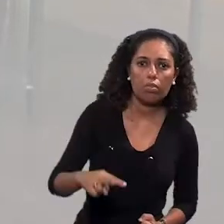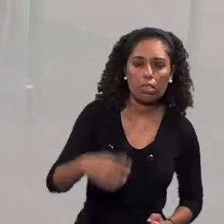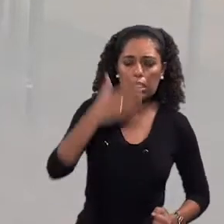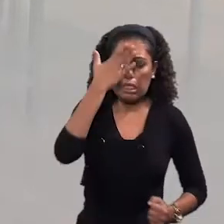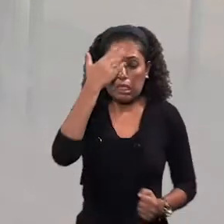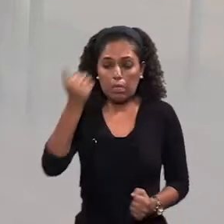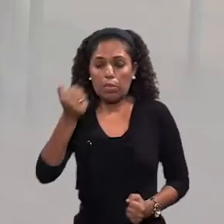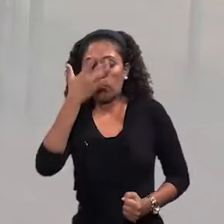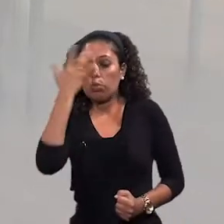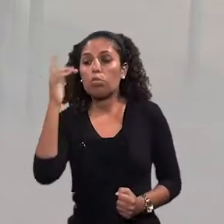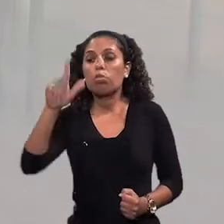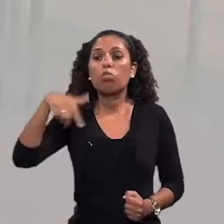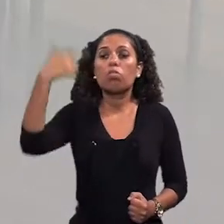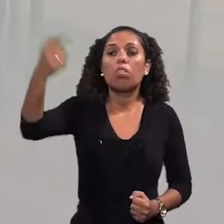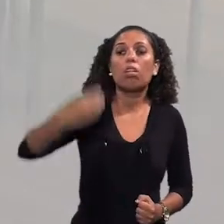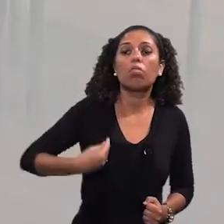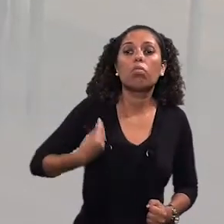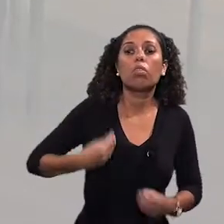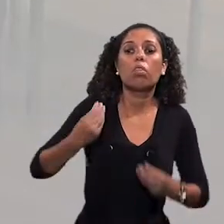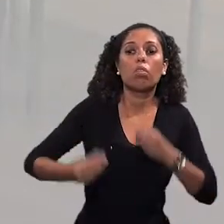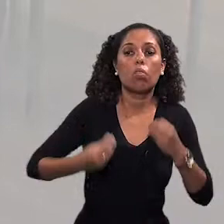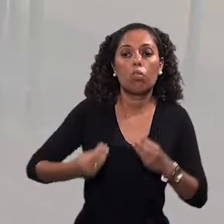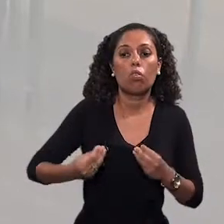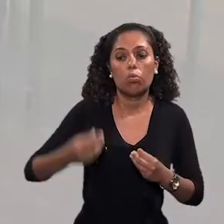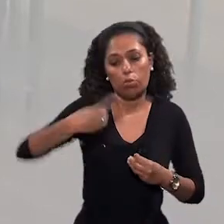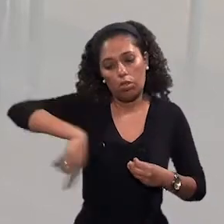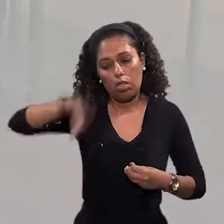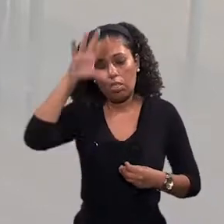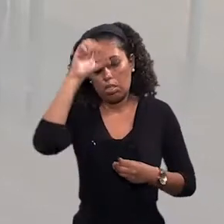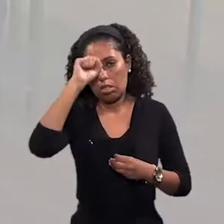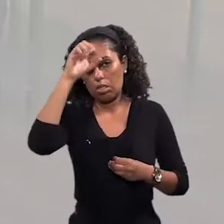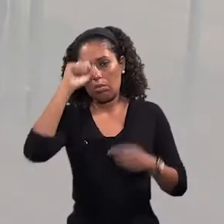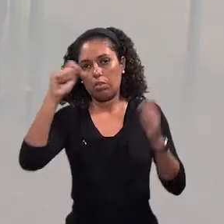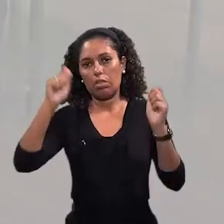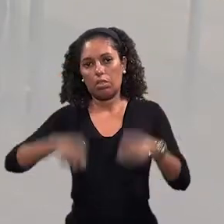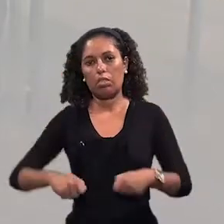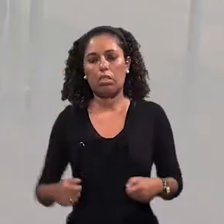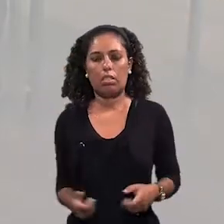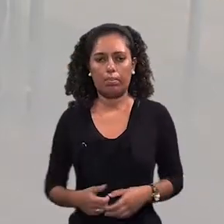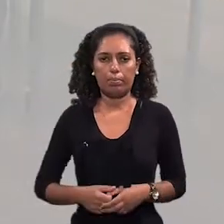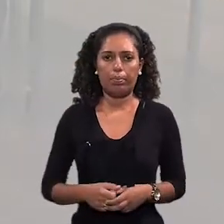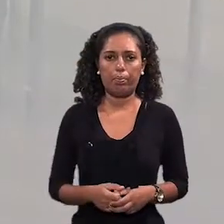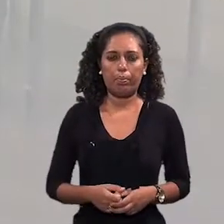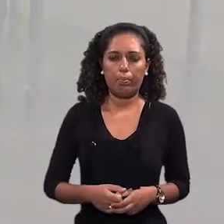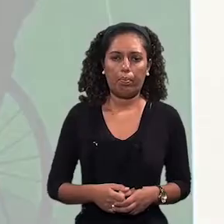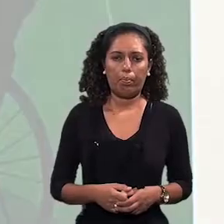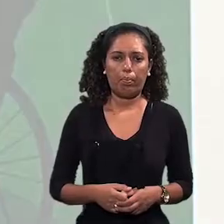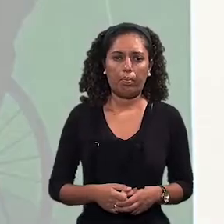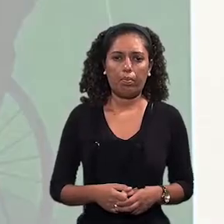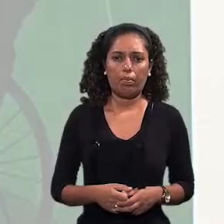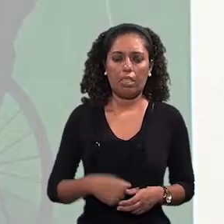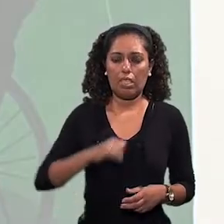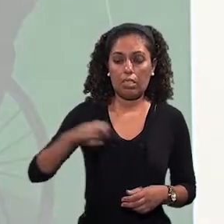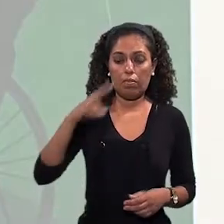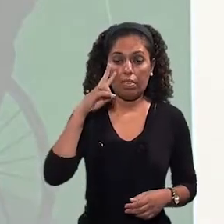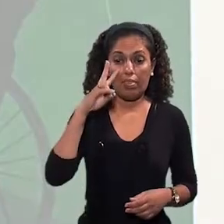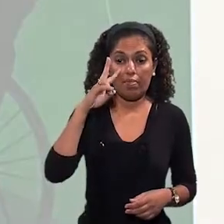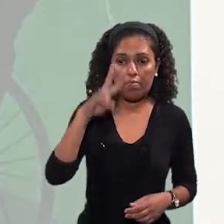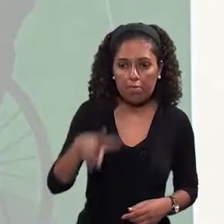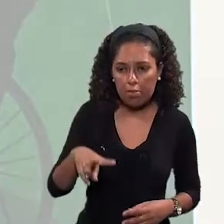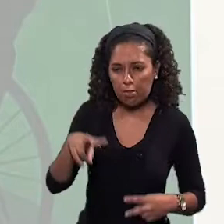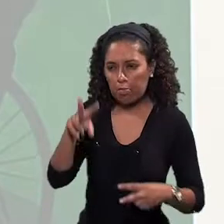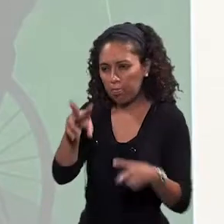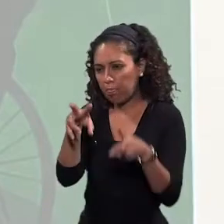Para a gente saber as dificuldades do dia a dia, tem que se viver o dia a dia. Claro que você pode aprender com a experiência de outras pessoas, Sim. mas você tendo o